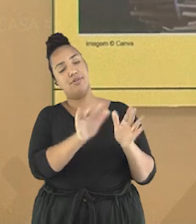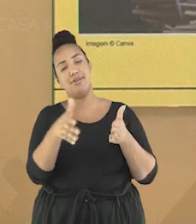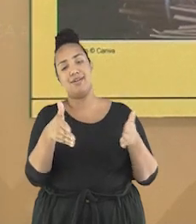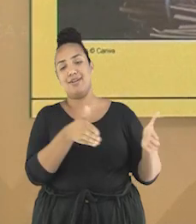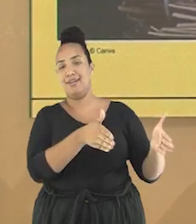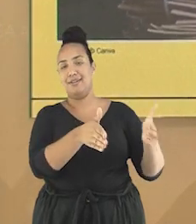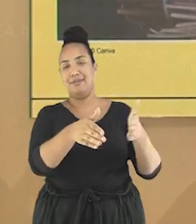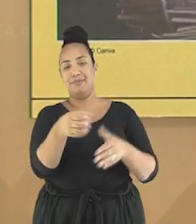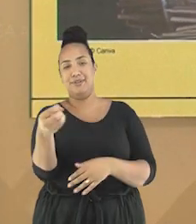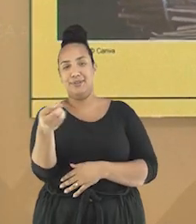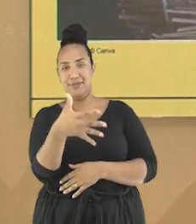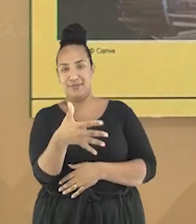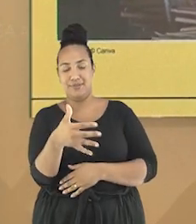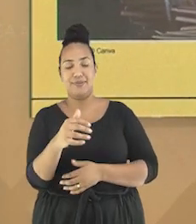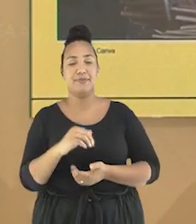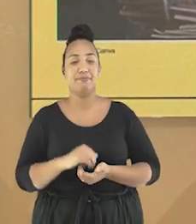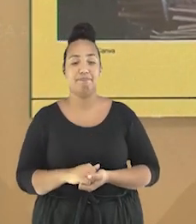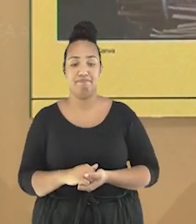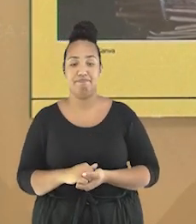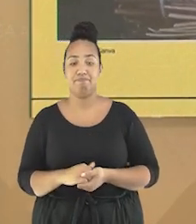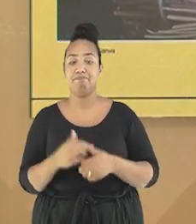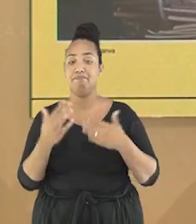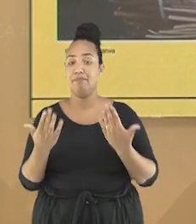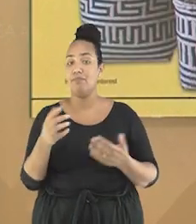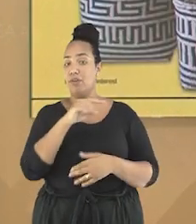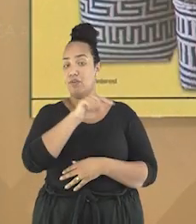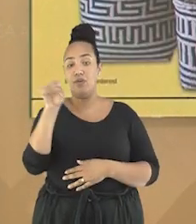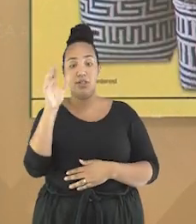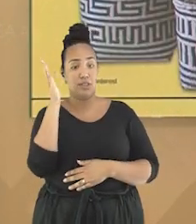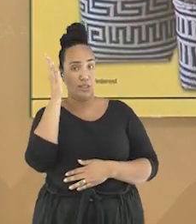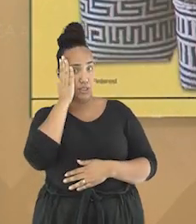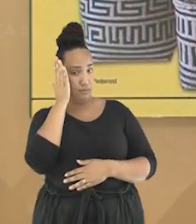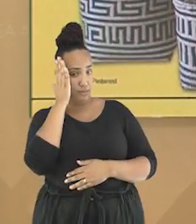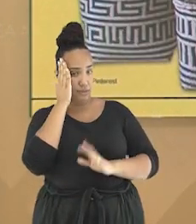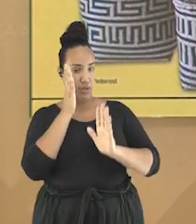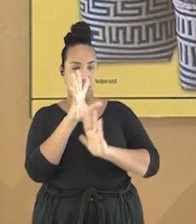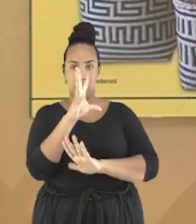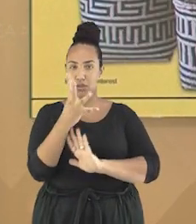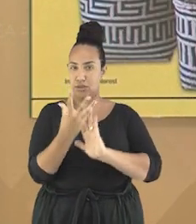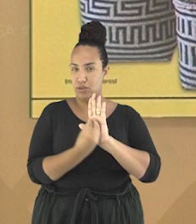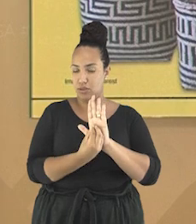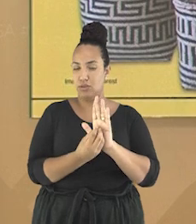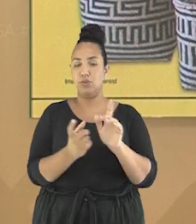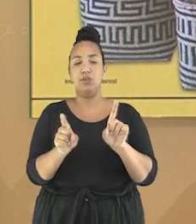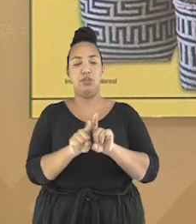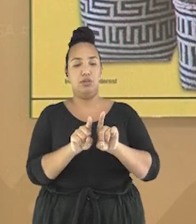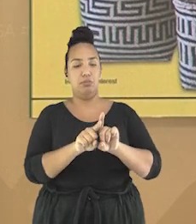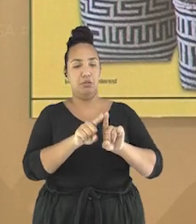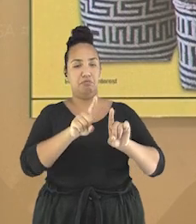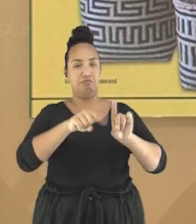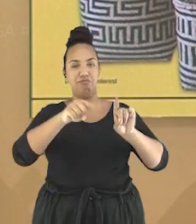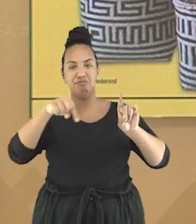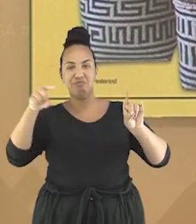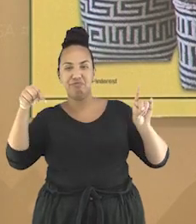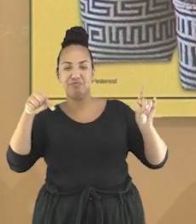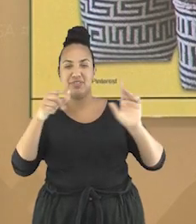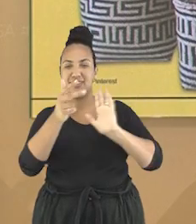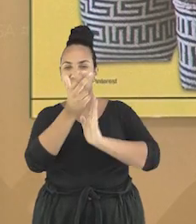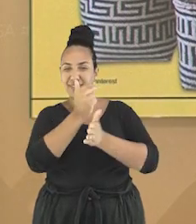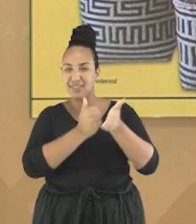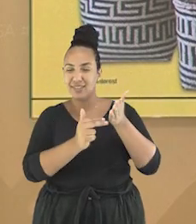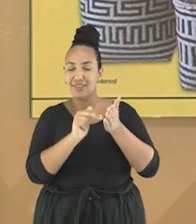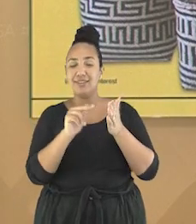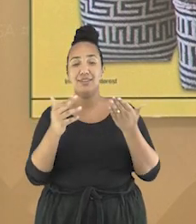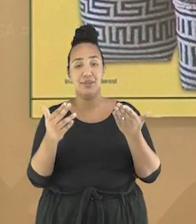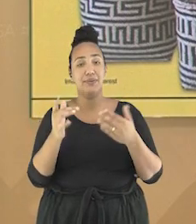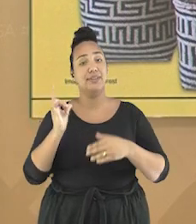aldeia. E você sabia que os símbolos e grafismos que aparecem nesses objetos possuem